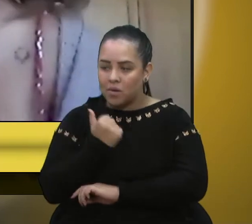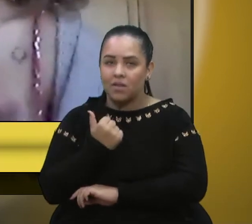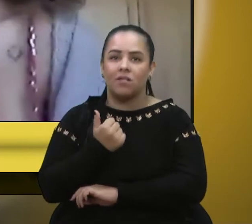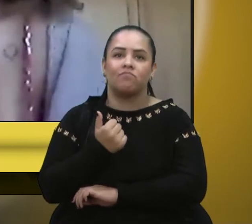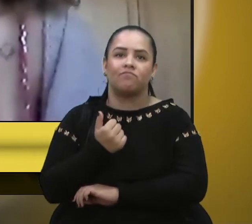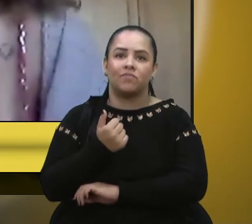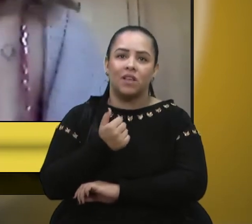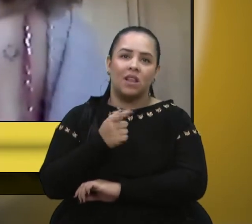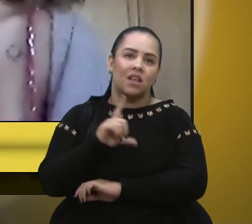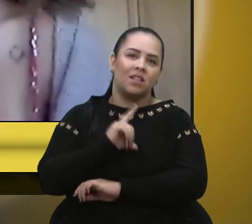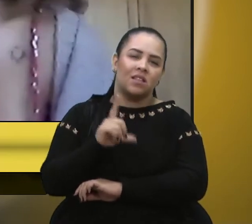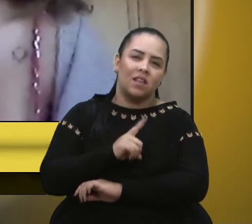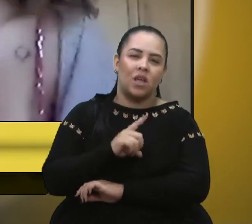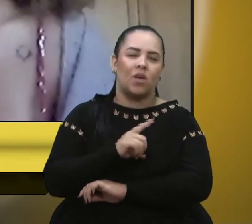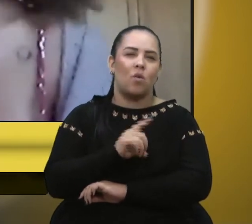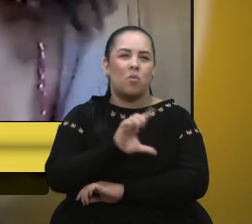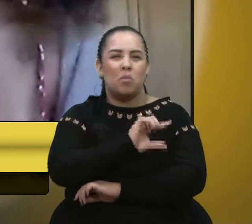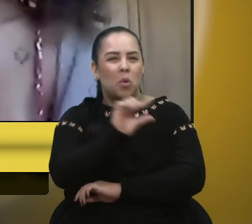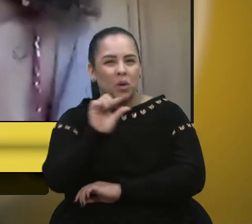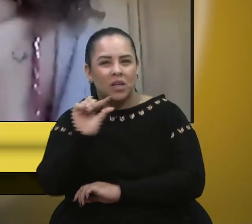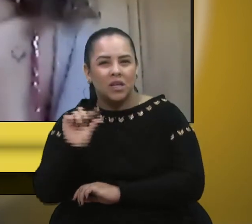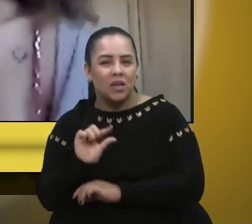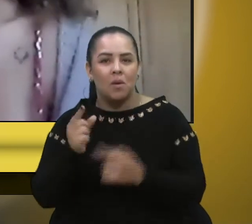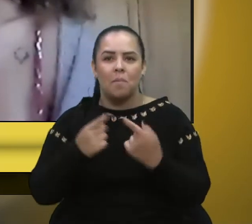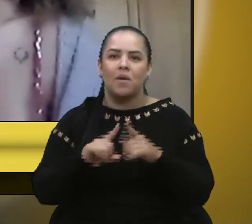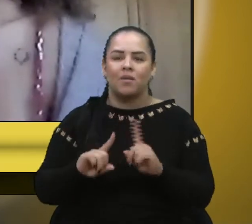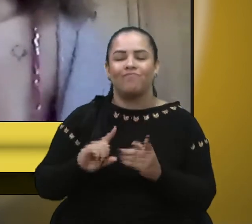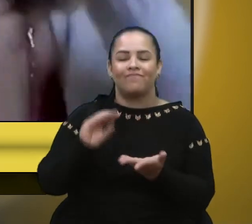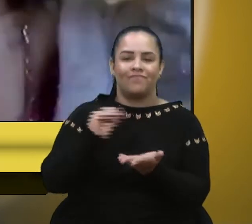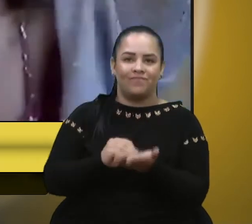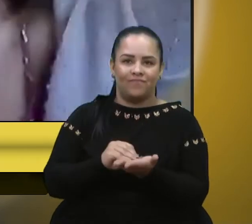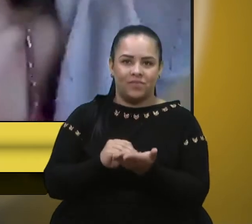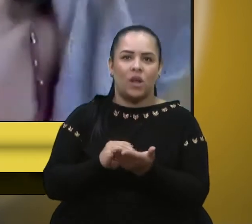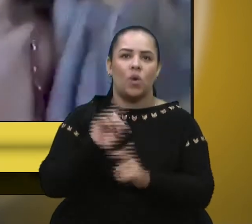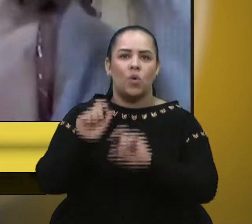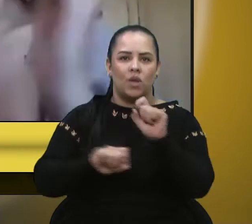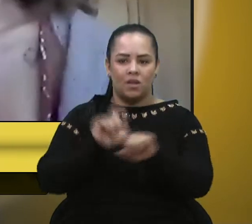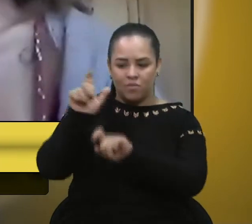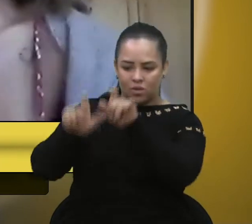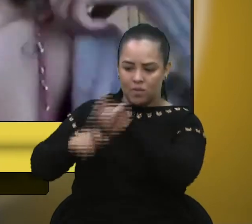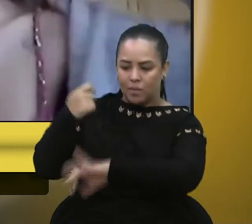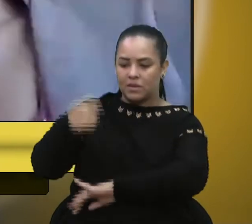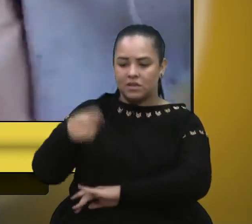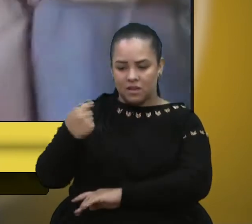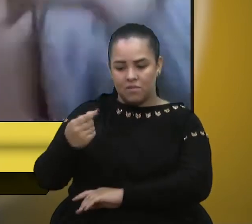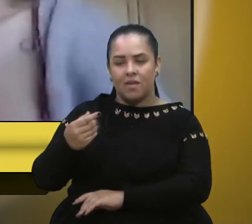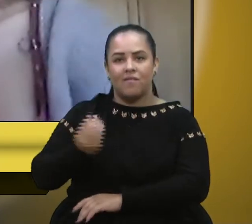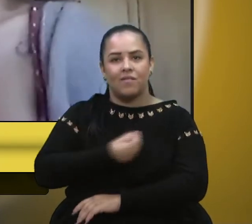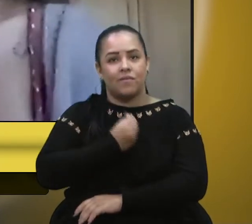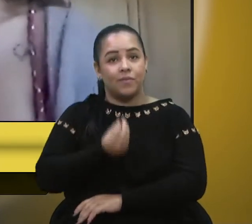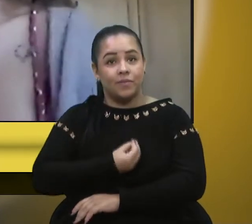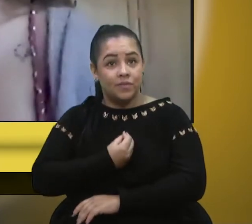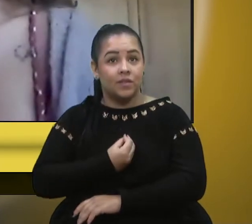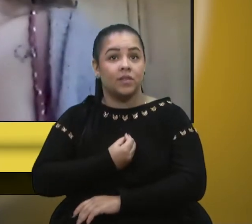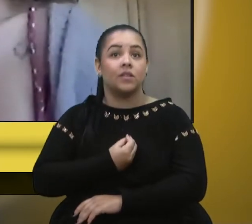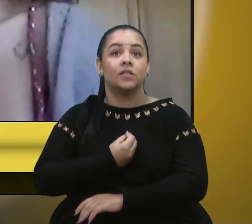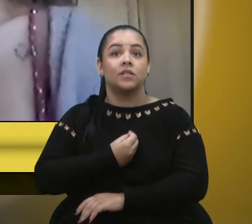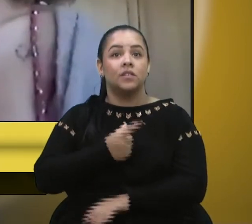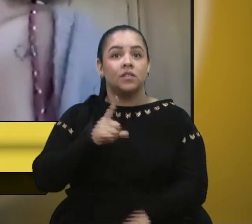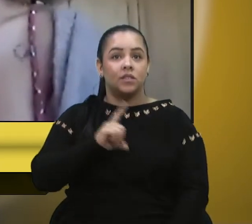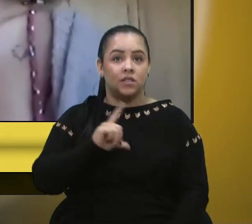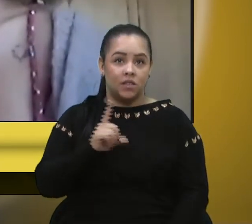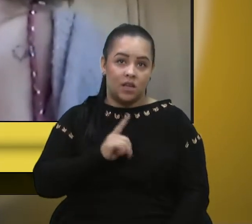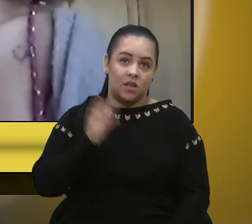elas até têm algo para comer, mas não é o suficiente que um ser humano precisa para sobreviver. E isso também chega até